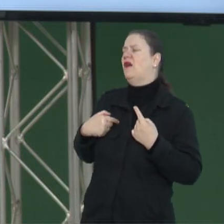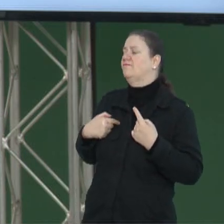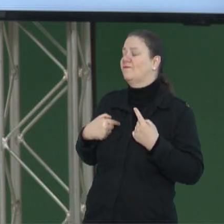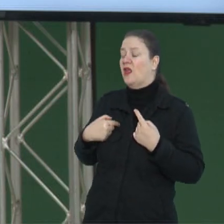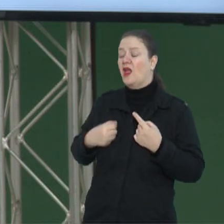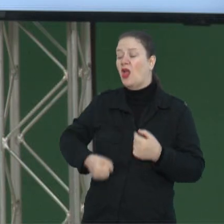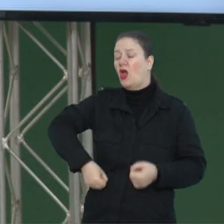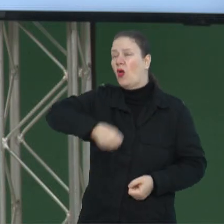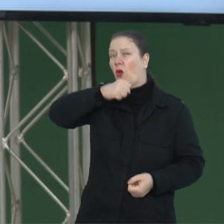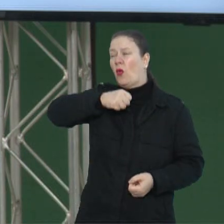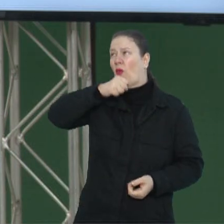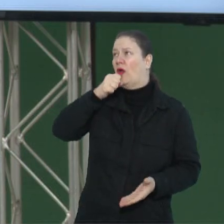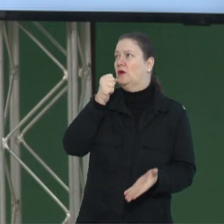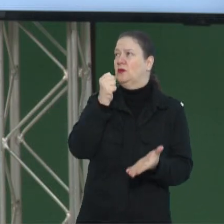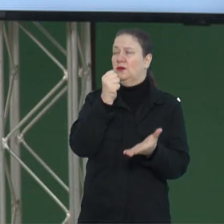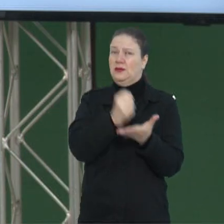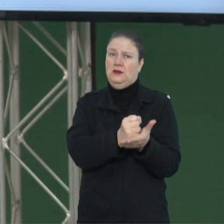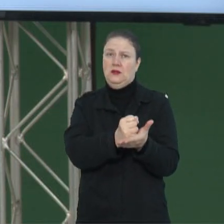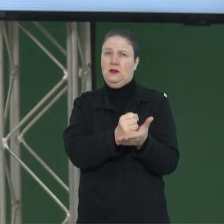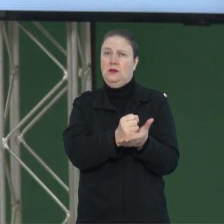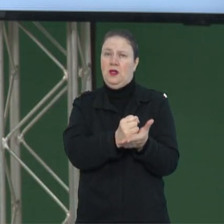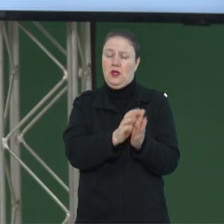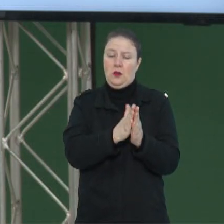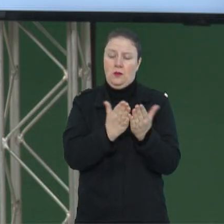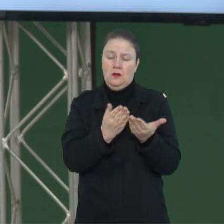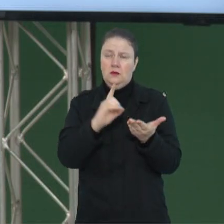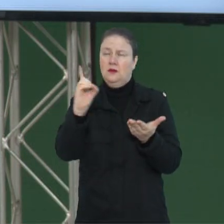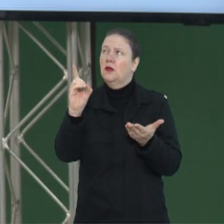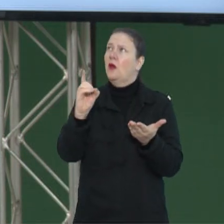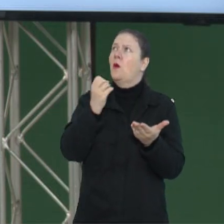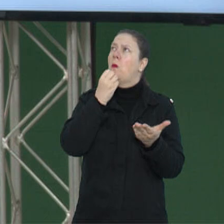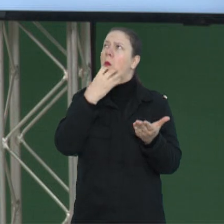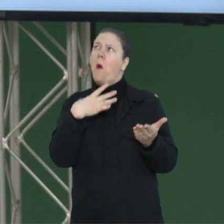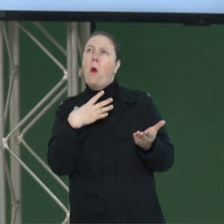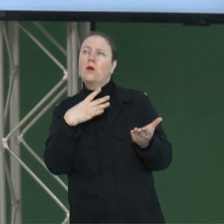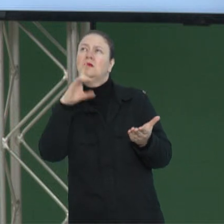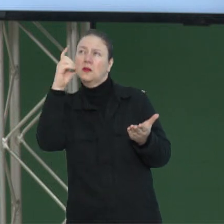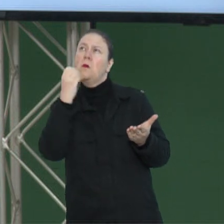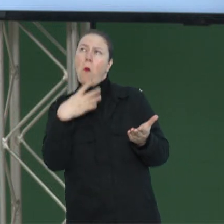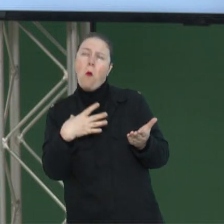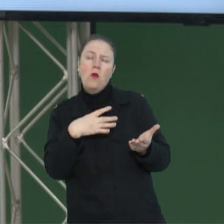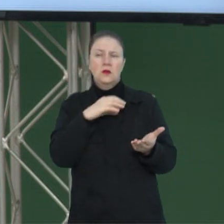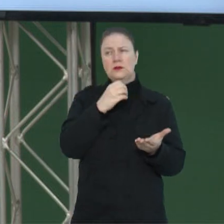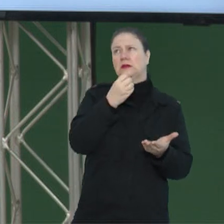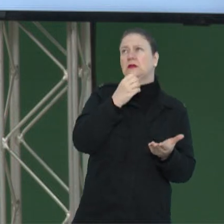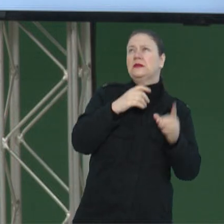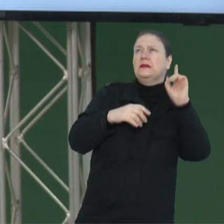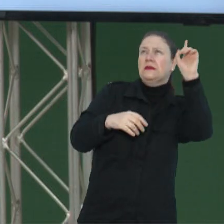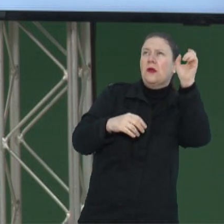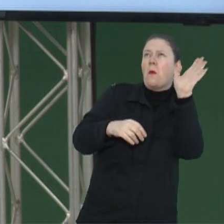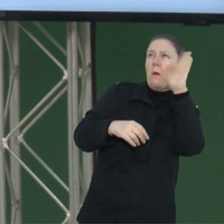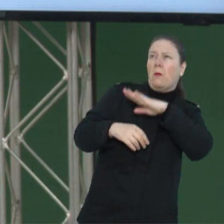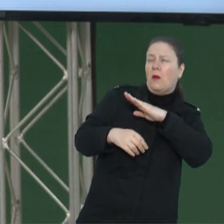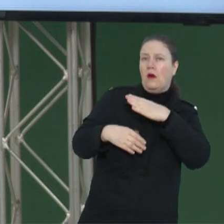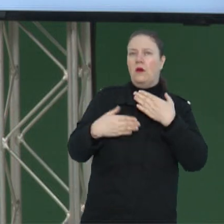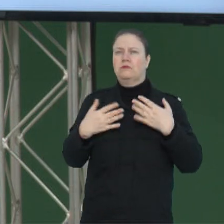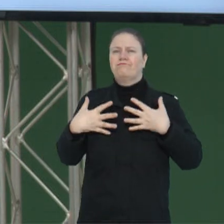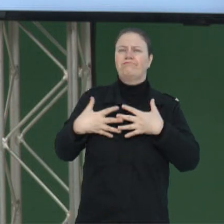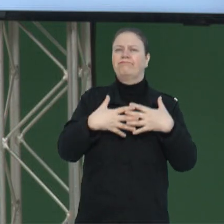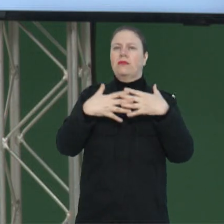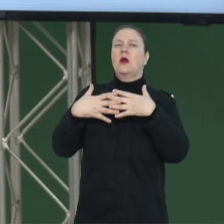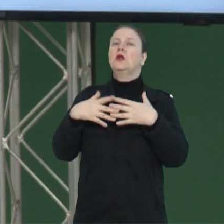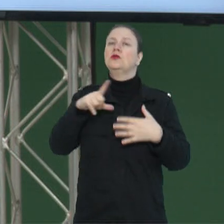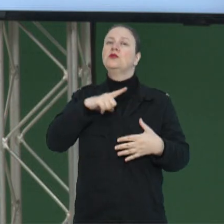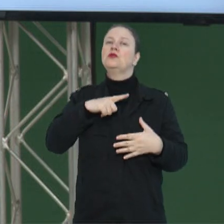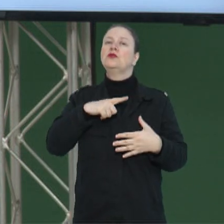Deus punitivo, né? Que uma hora é bom, outra hora é ruim, né? Enfim. Agostinho tinha um pé um pouquinho atrás com essas questões, né? Agostinho